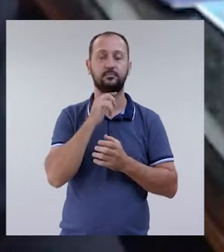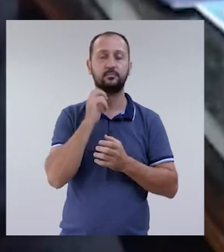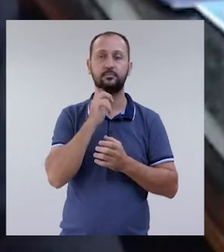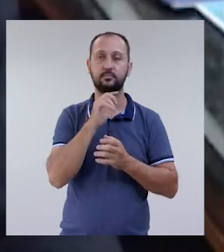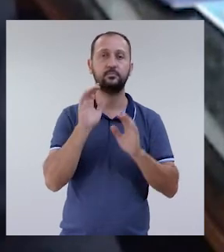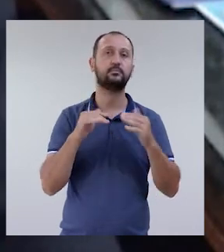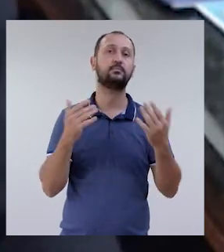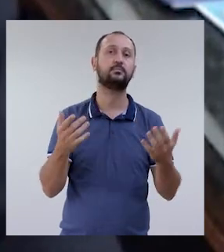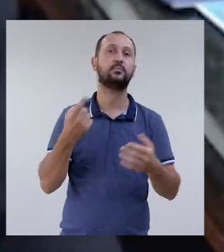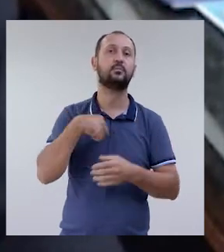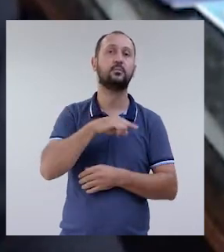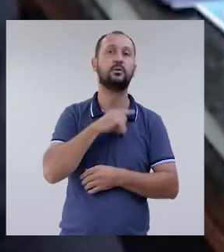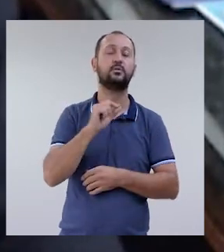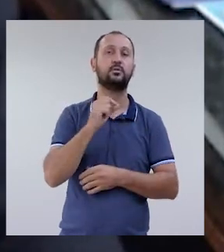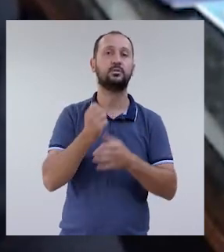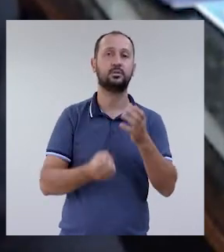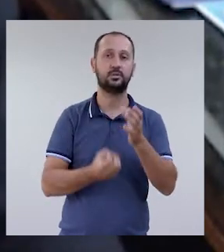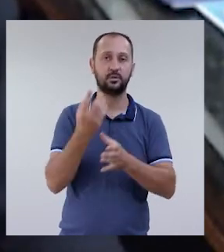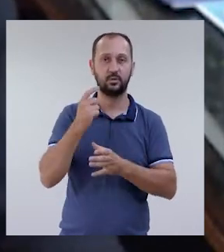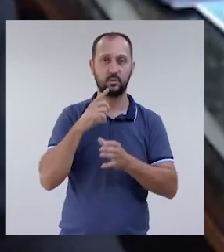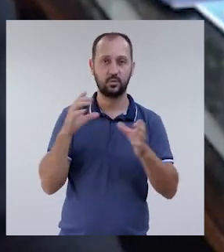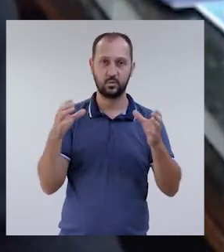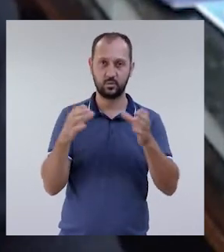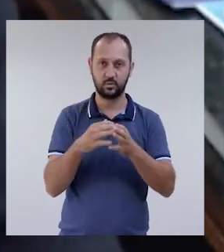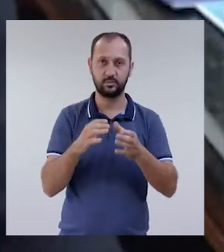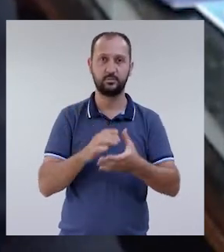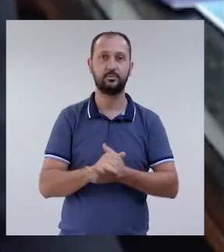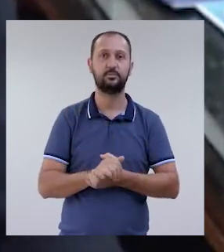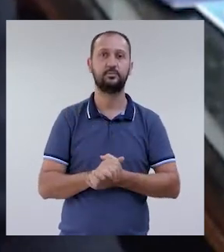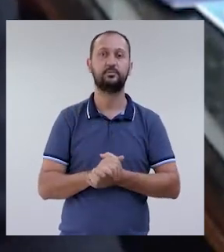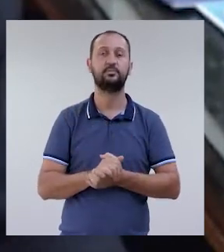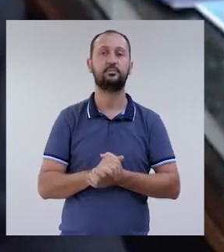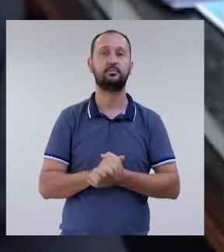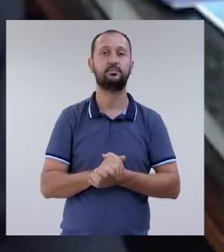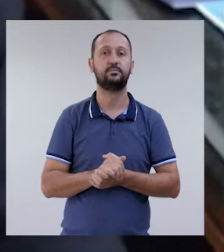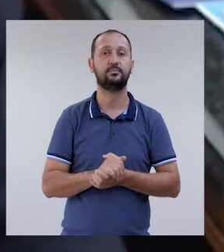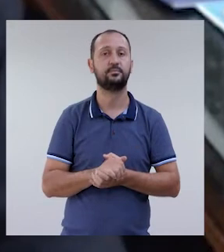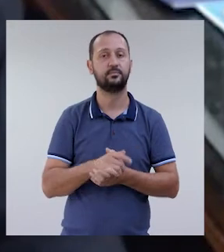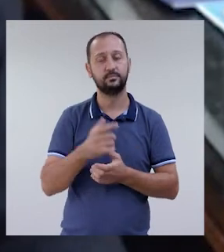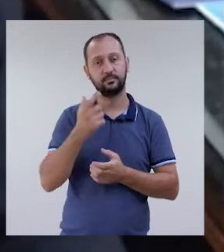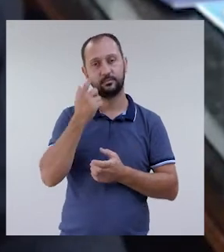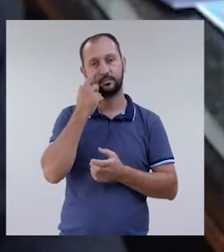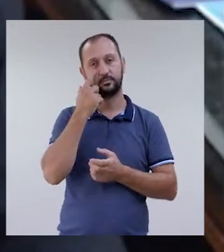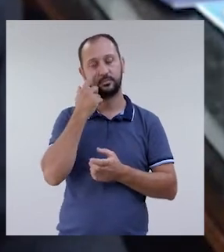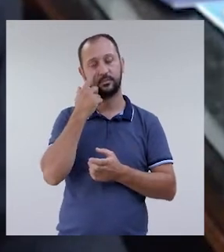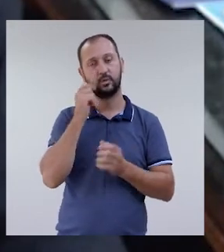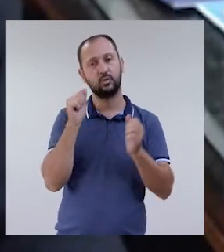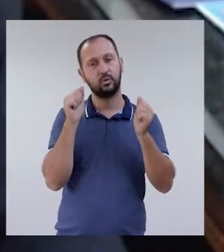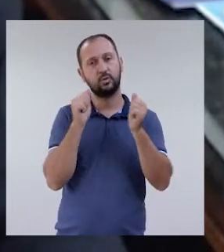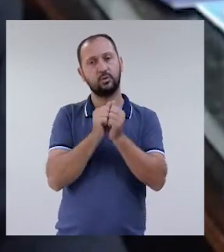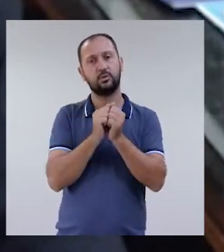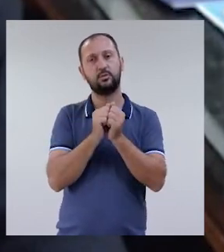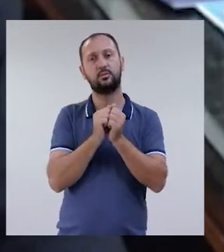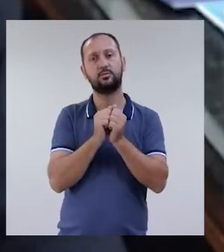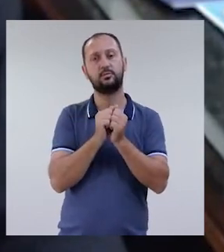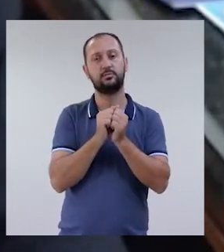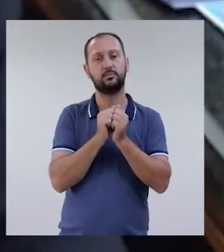de qualquer forma, nós criamos uma comissão, né, formada não só